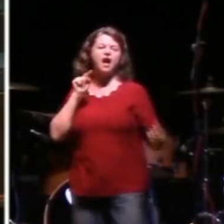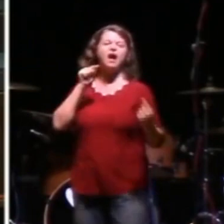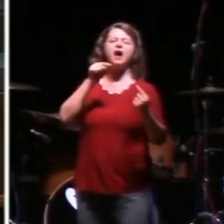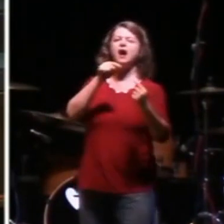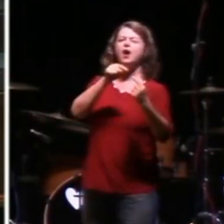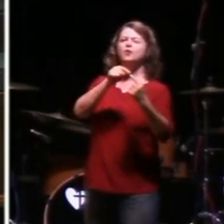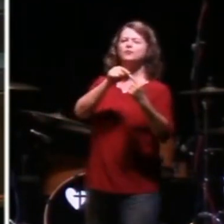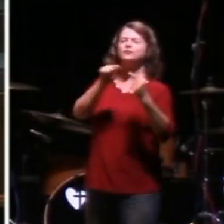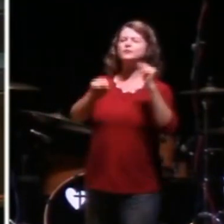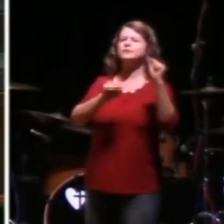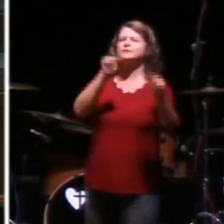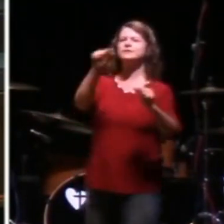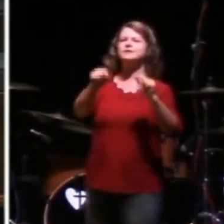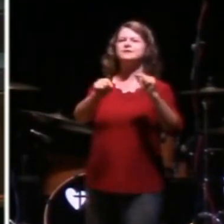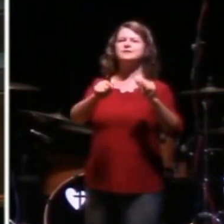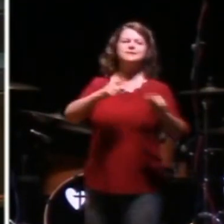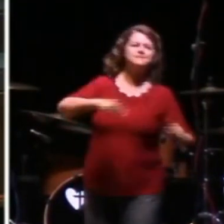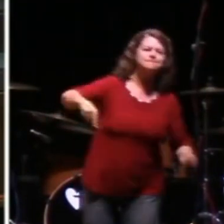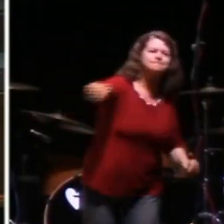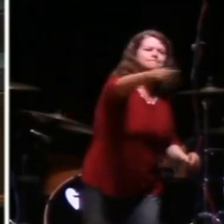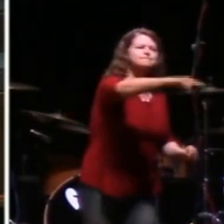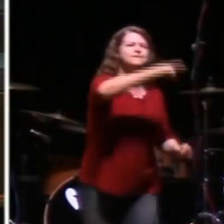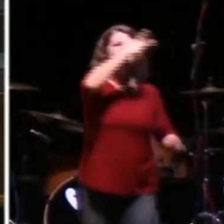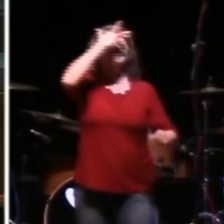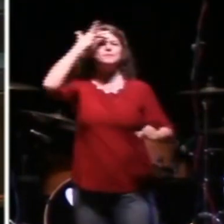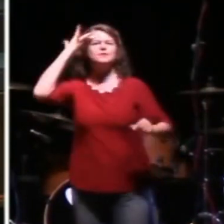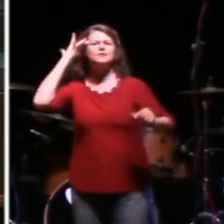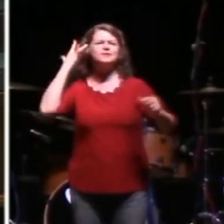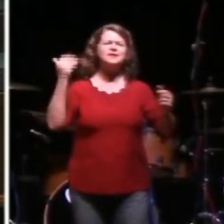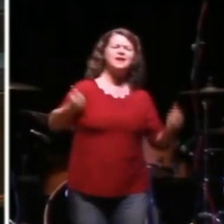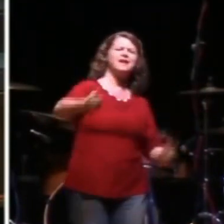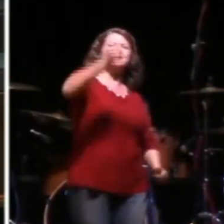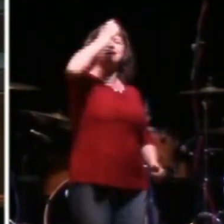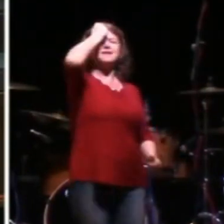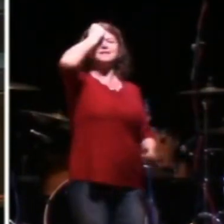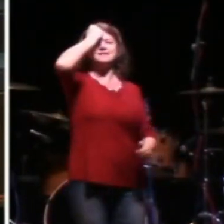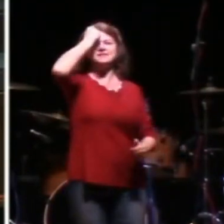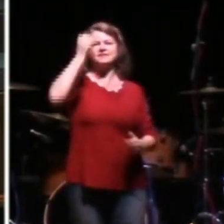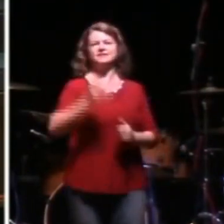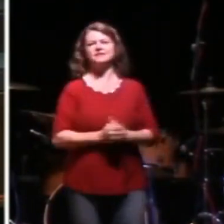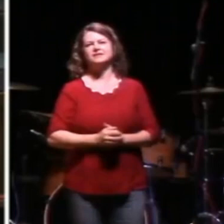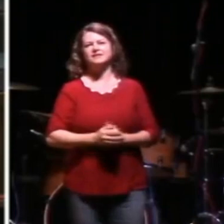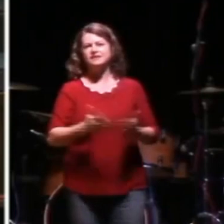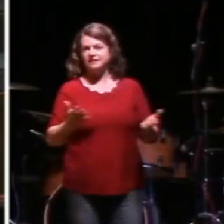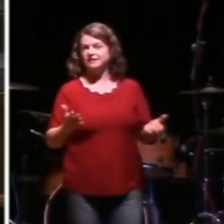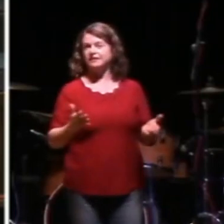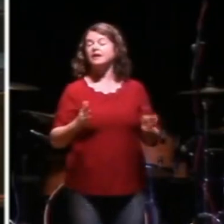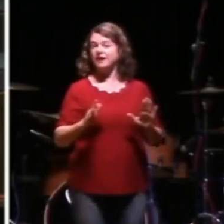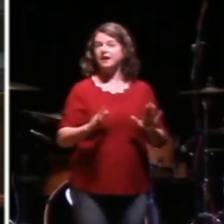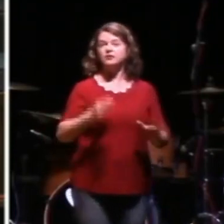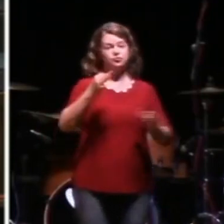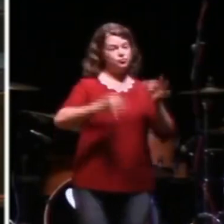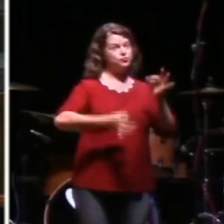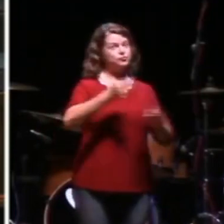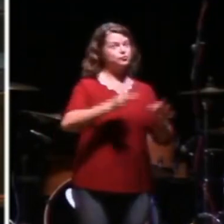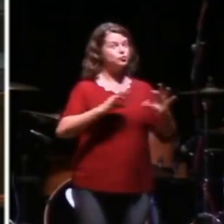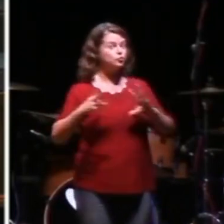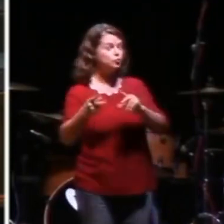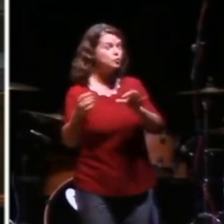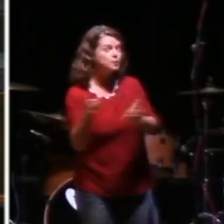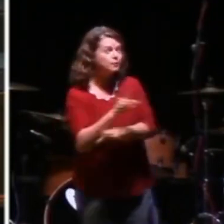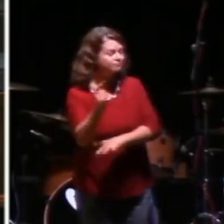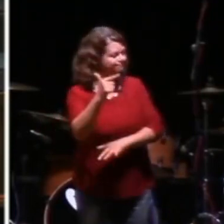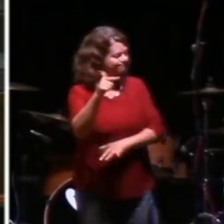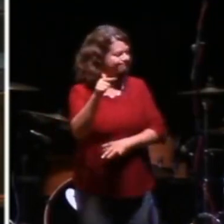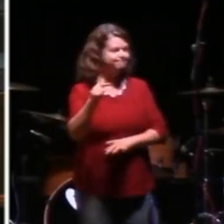arrepender esse aqui o juiz da total aqui o juiz é parcial mas como o povo não se arrepende é assim que termina o